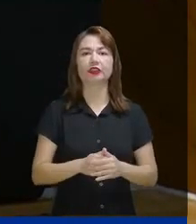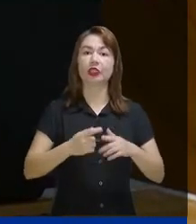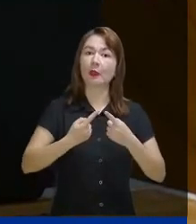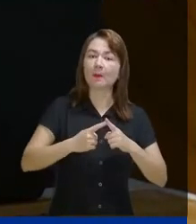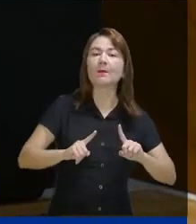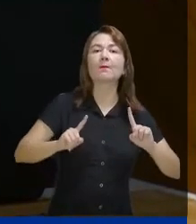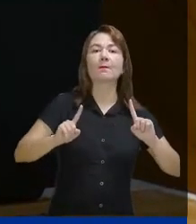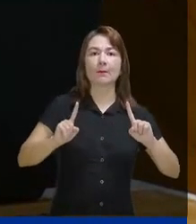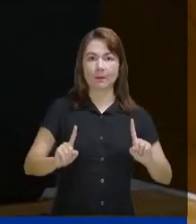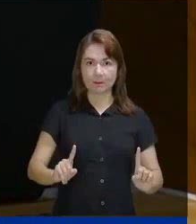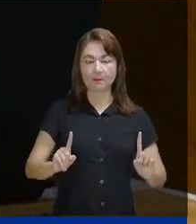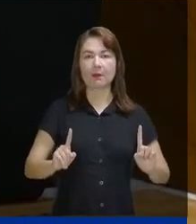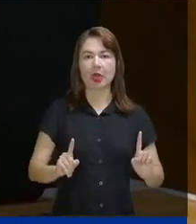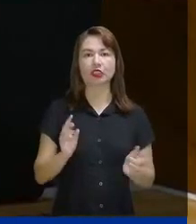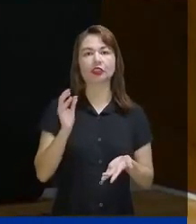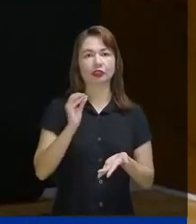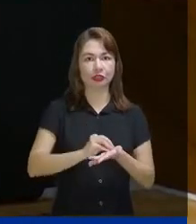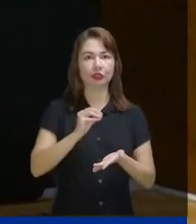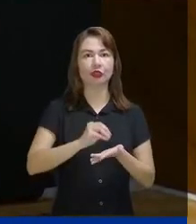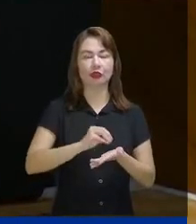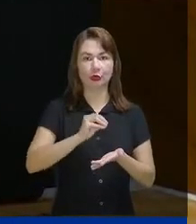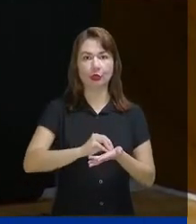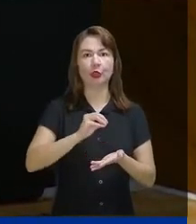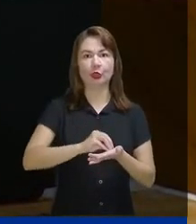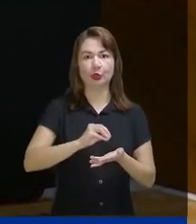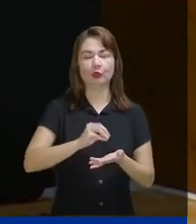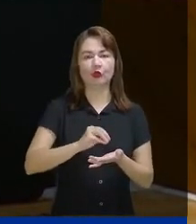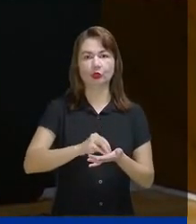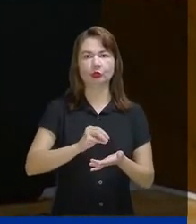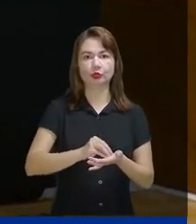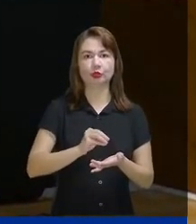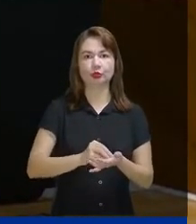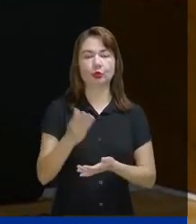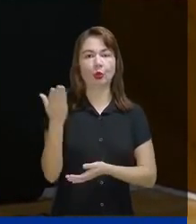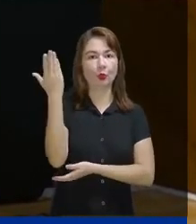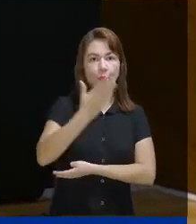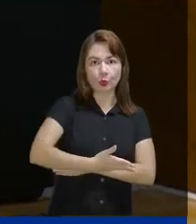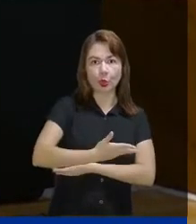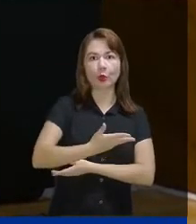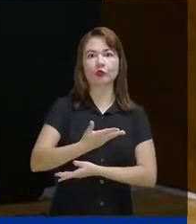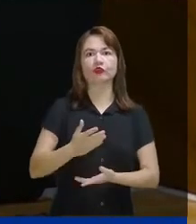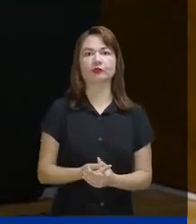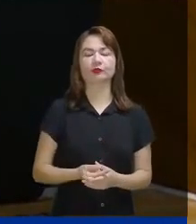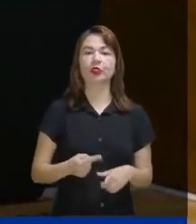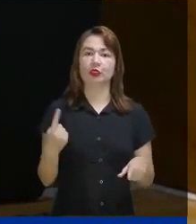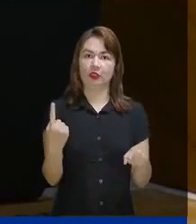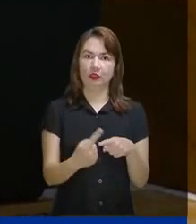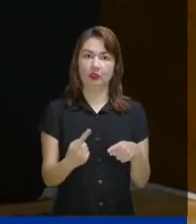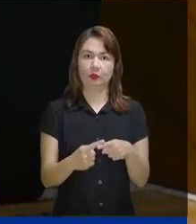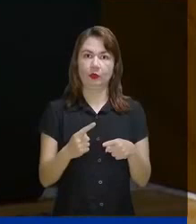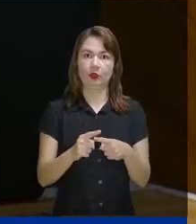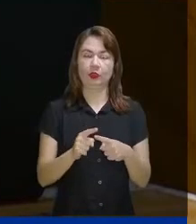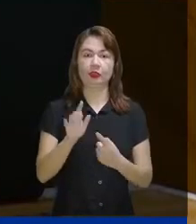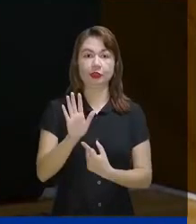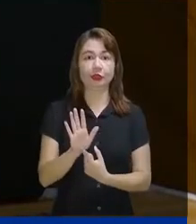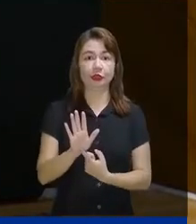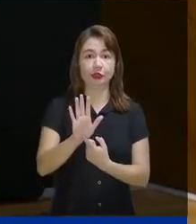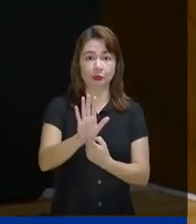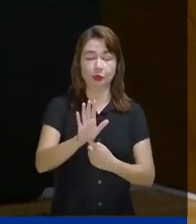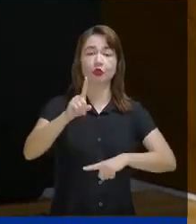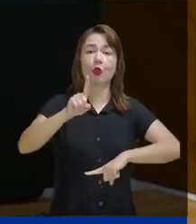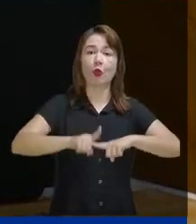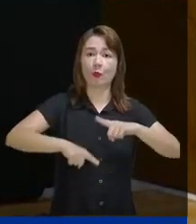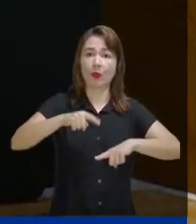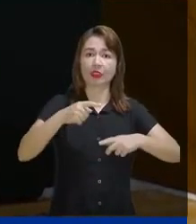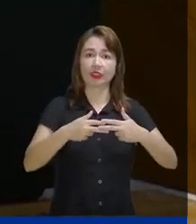autos, demonstrou-se a ausência de gravidade da conduta e que se comprovou a utilização do material de